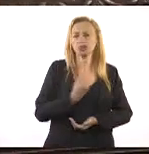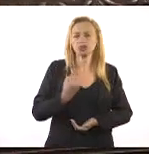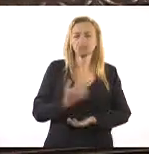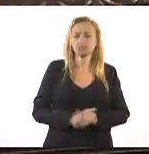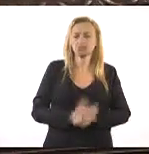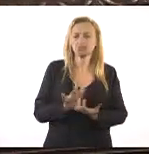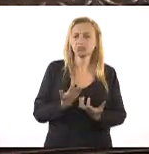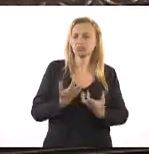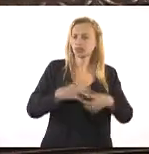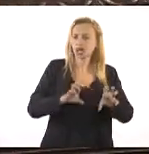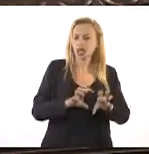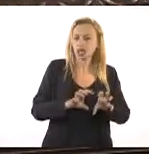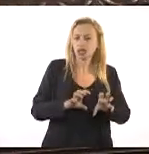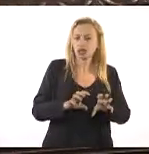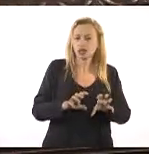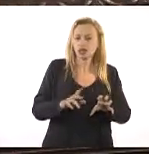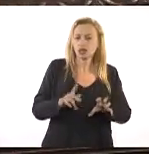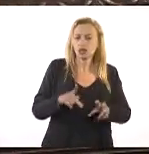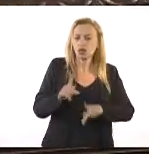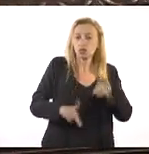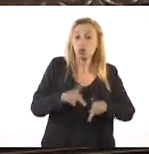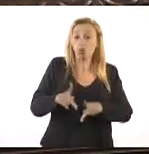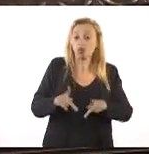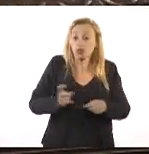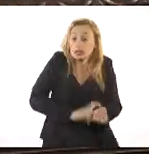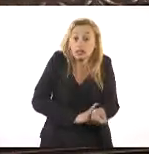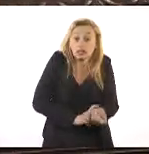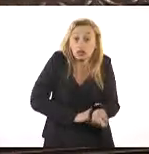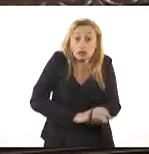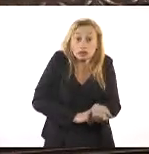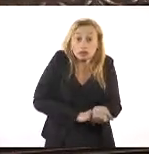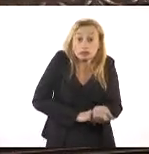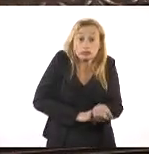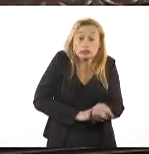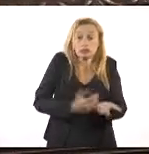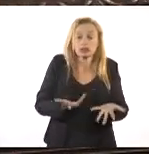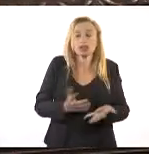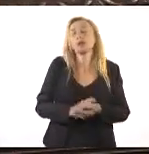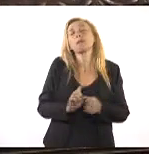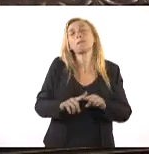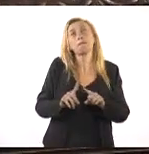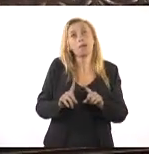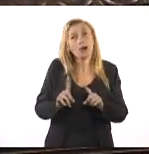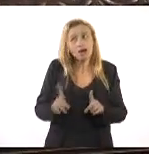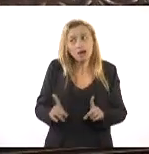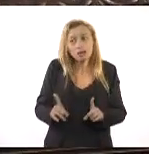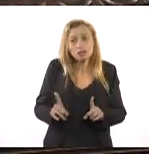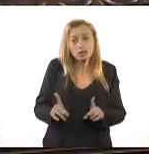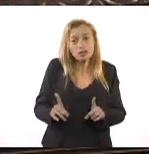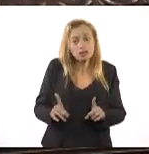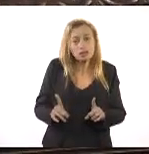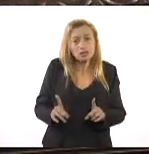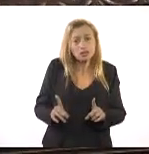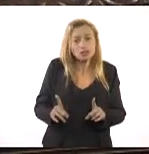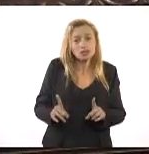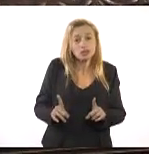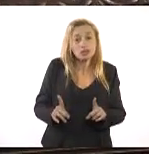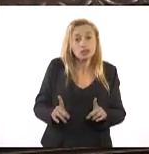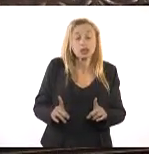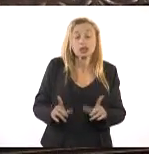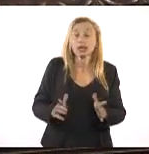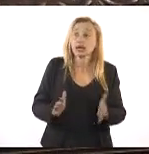queremos o pânico da população, obviamente, mas é muito, muito,